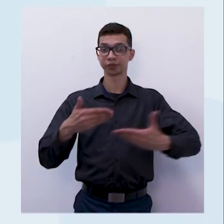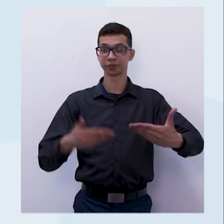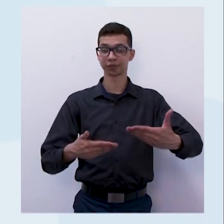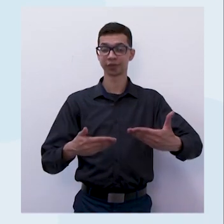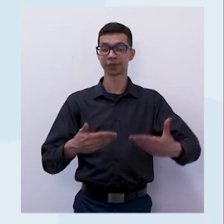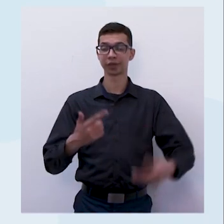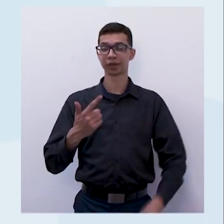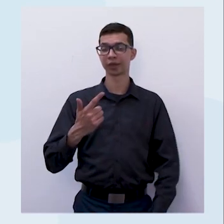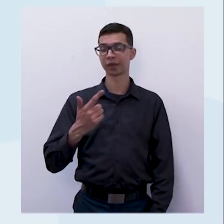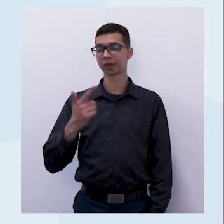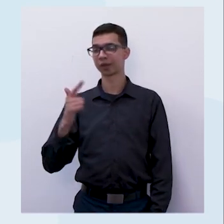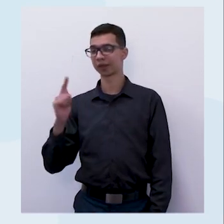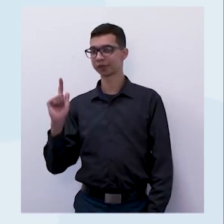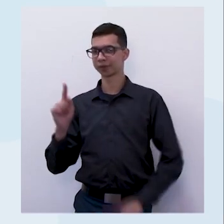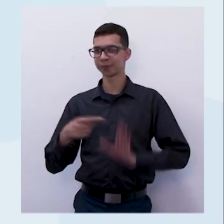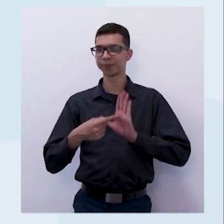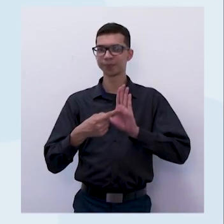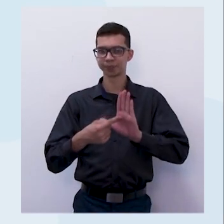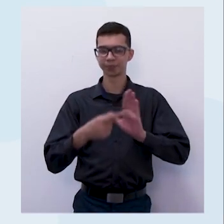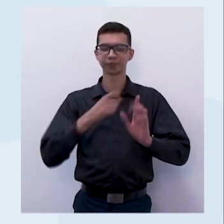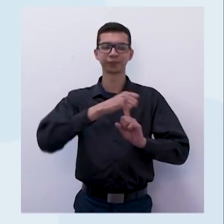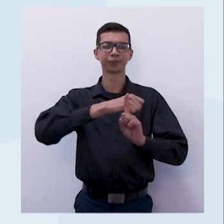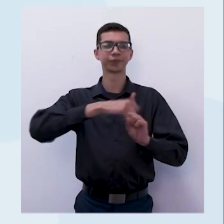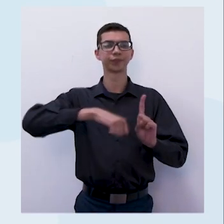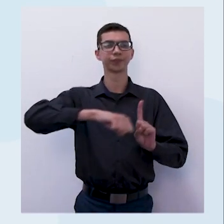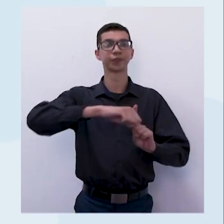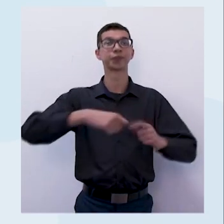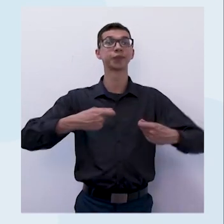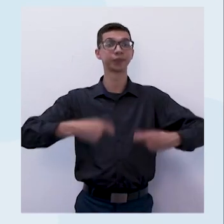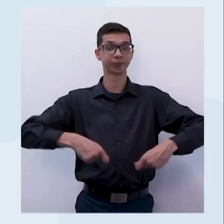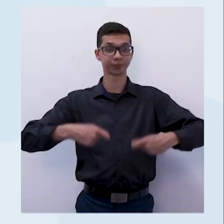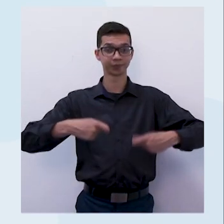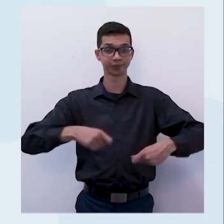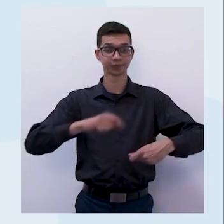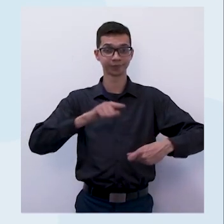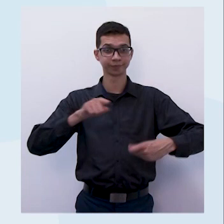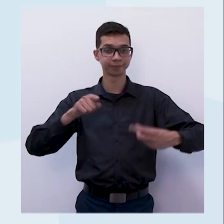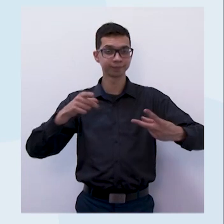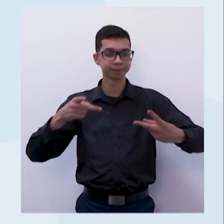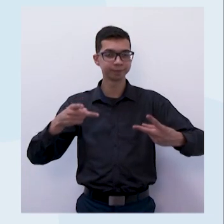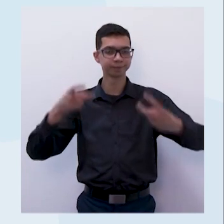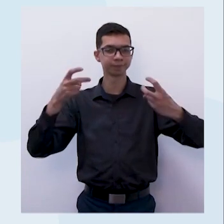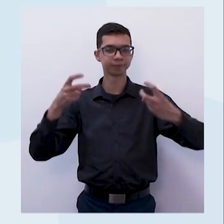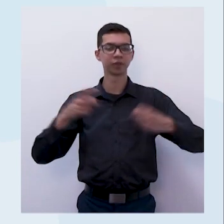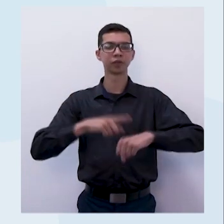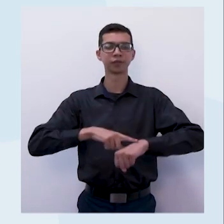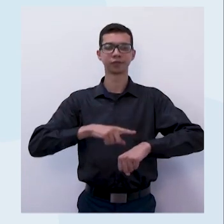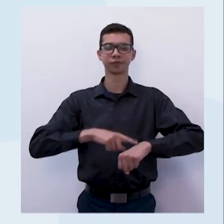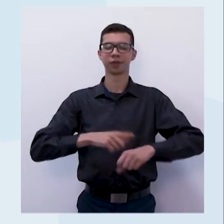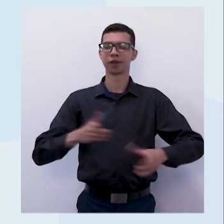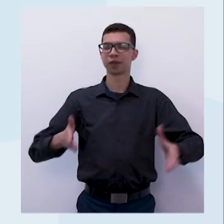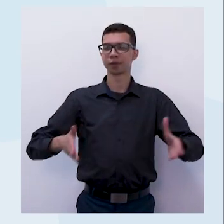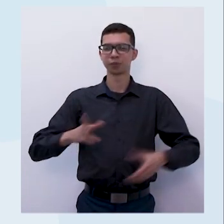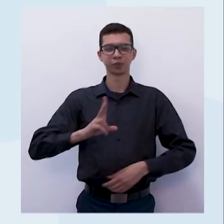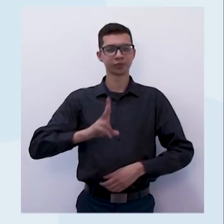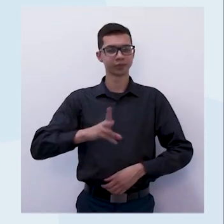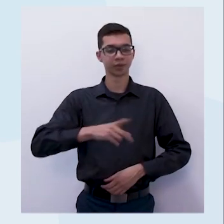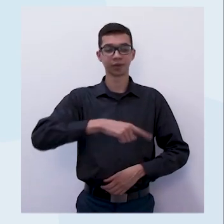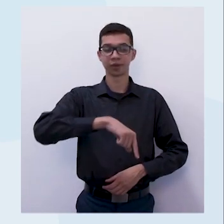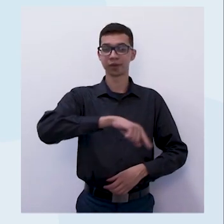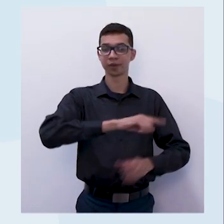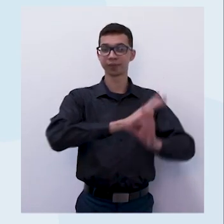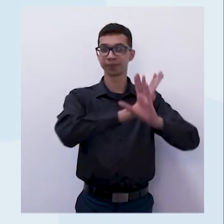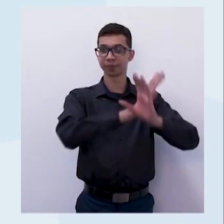slide da sociedade, que tem que ser pontuado com vocês, é que durante todo o tempo em que Esparta existiu